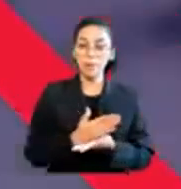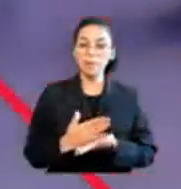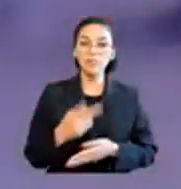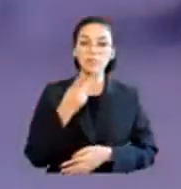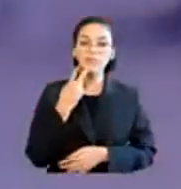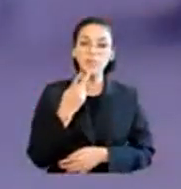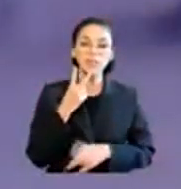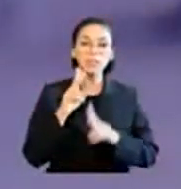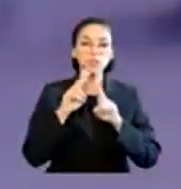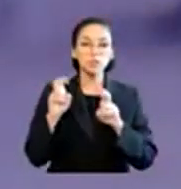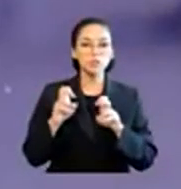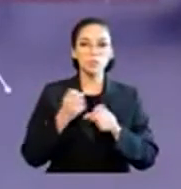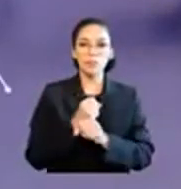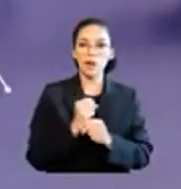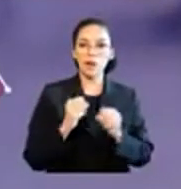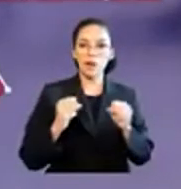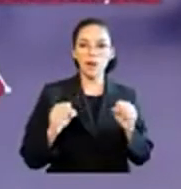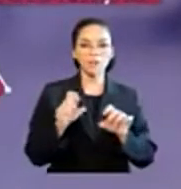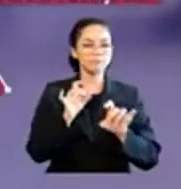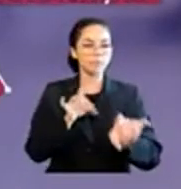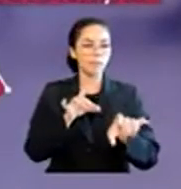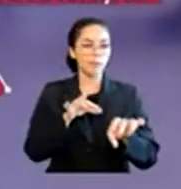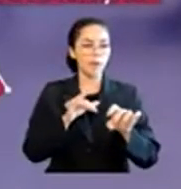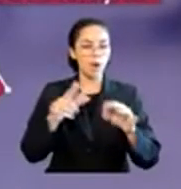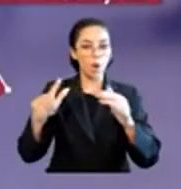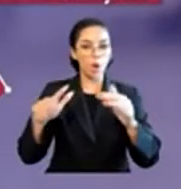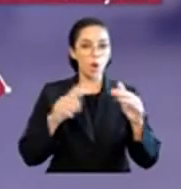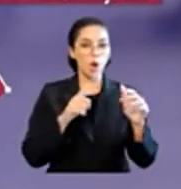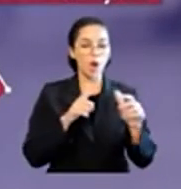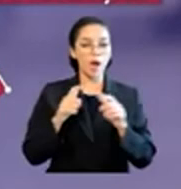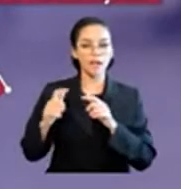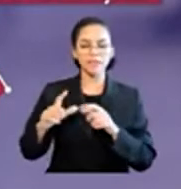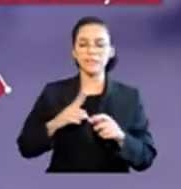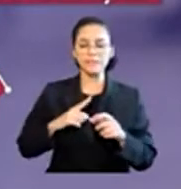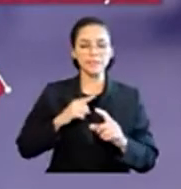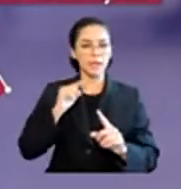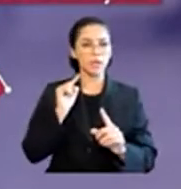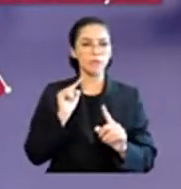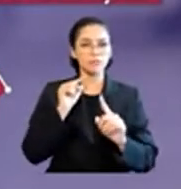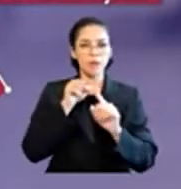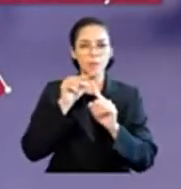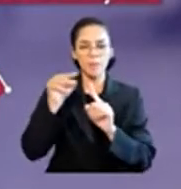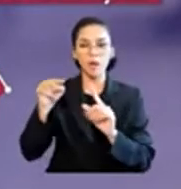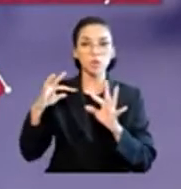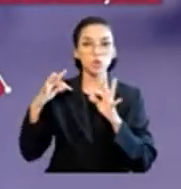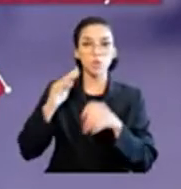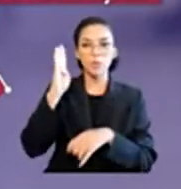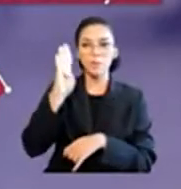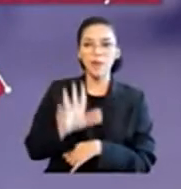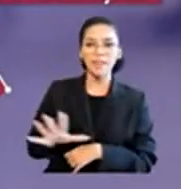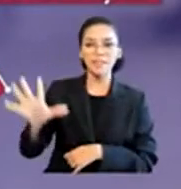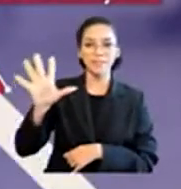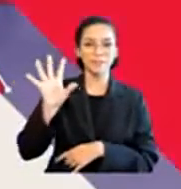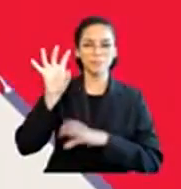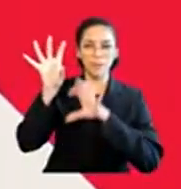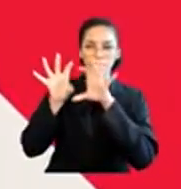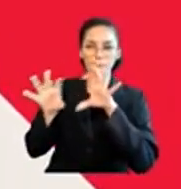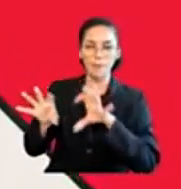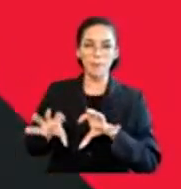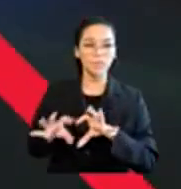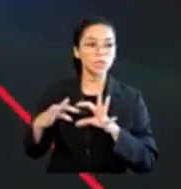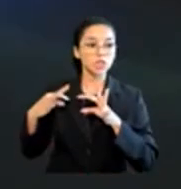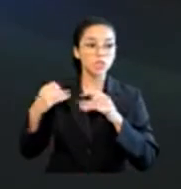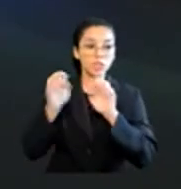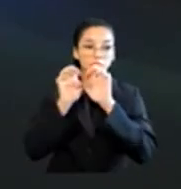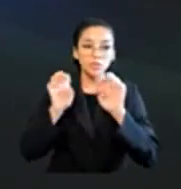Hoje temos mais de 200 pontos de atendimento em todo o Brasil. E toda essa estrutura estará disponível para os clientes dos novos Fiat Scudo,